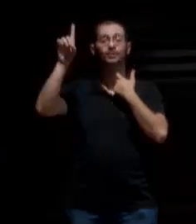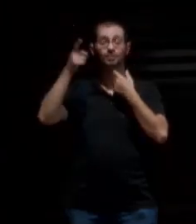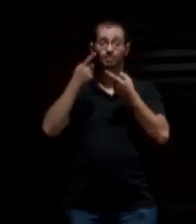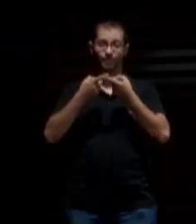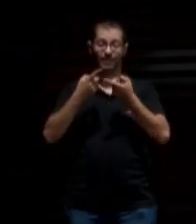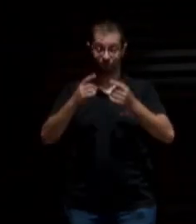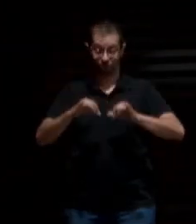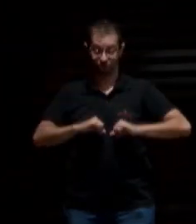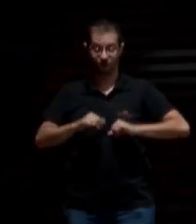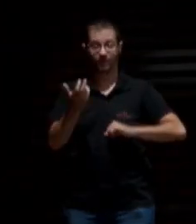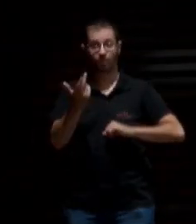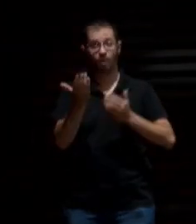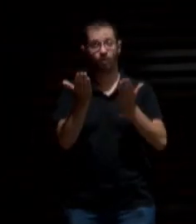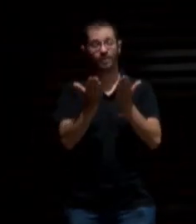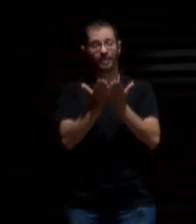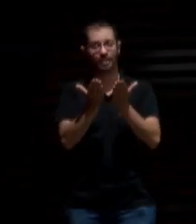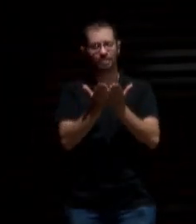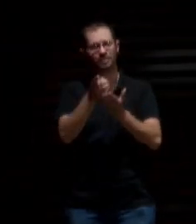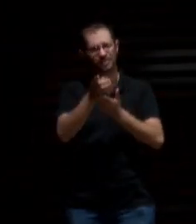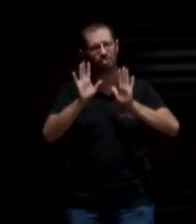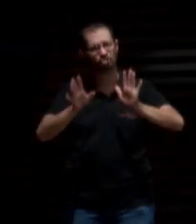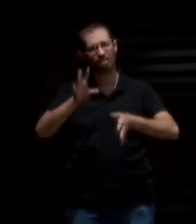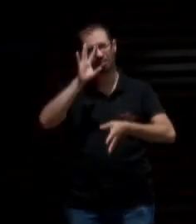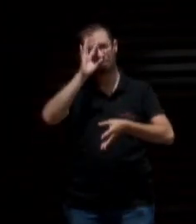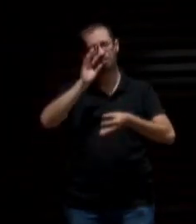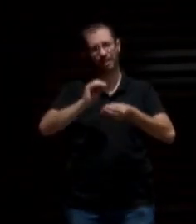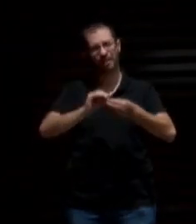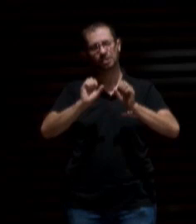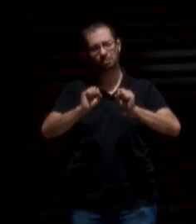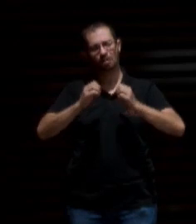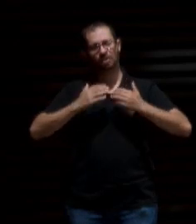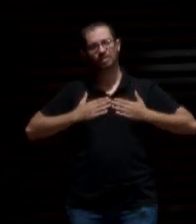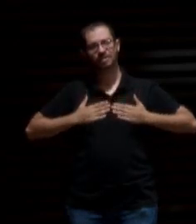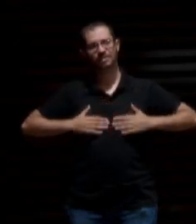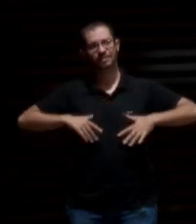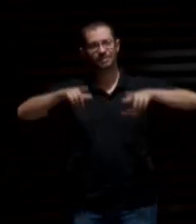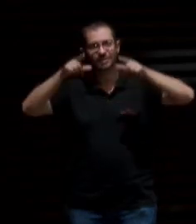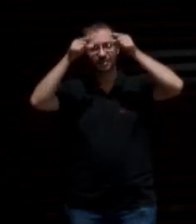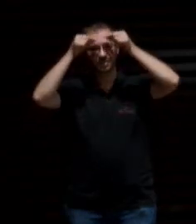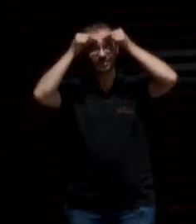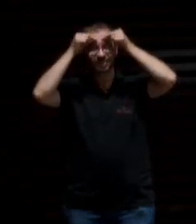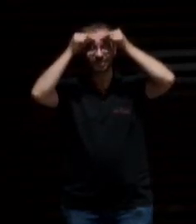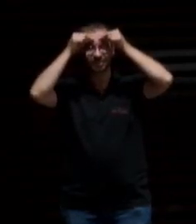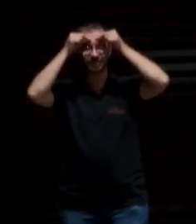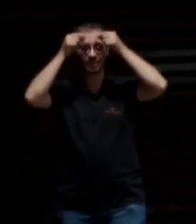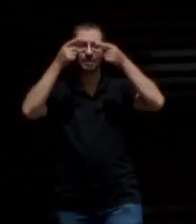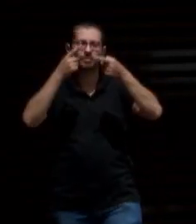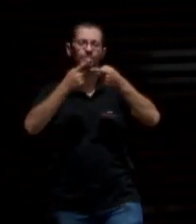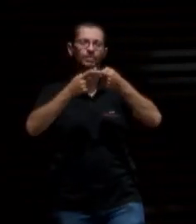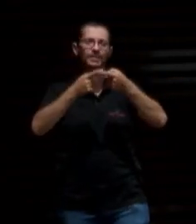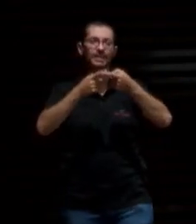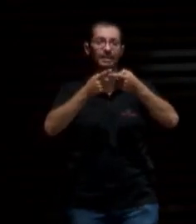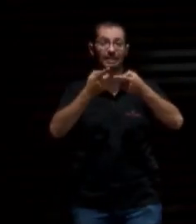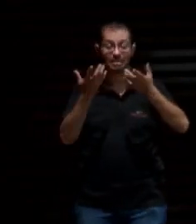cristão. Agora que você entende isso, você pode descansar. Porque a nossa tendência, amados, é ficar olhando para os